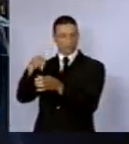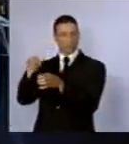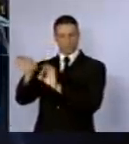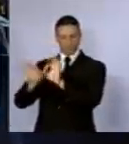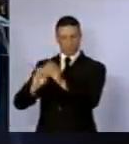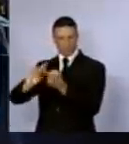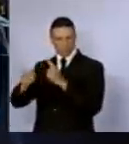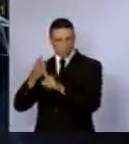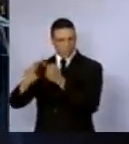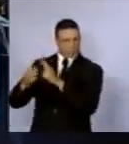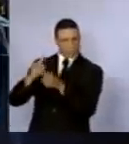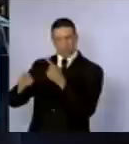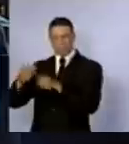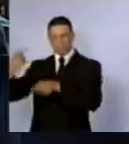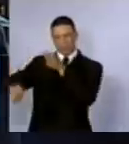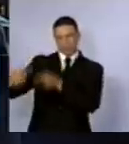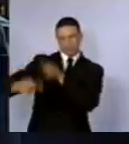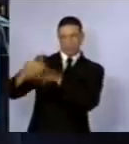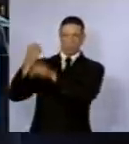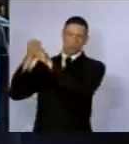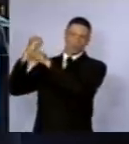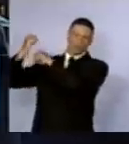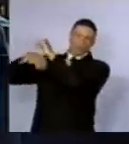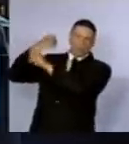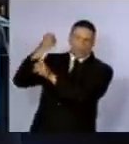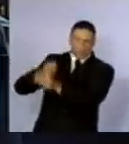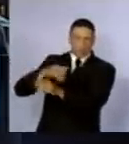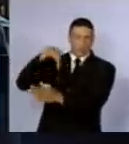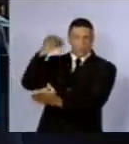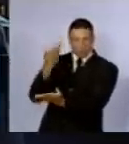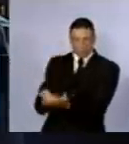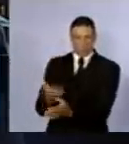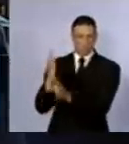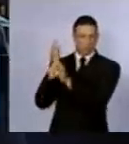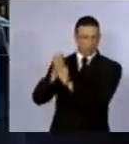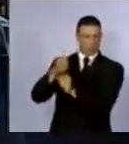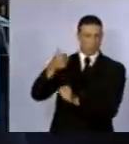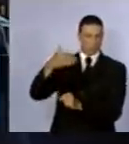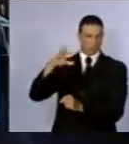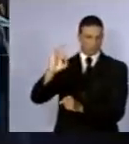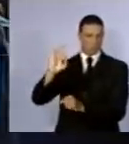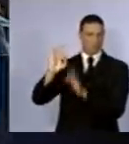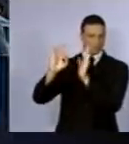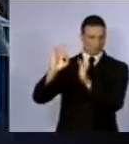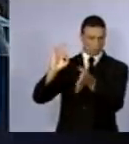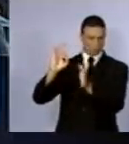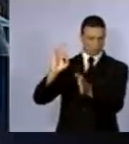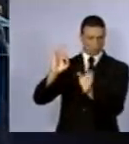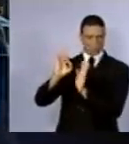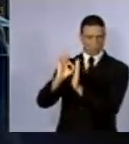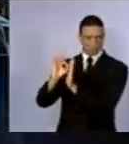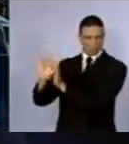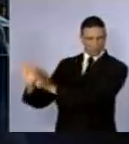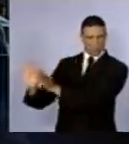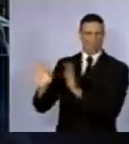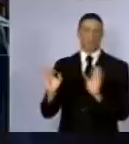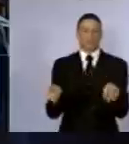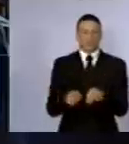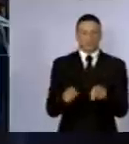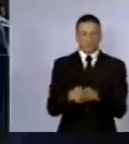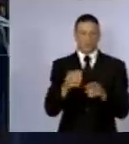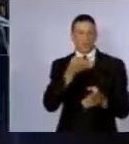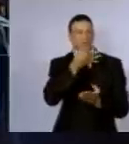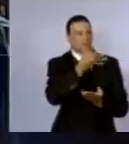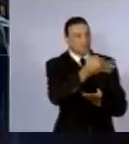esse tema nos últimos 10 anos, pelo menos, né? Tem alguns conceitos importantes que a gente gostaria de trazer aos senhores,